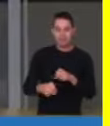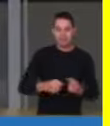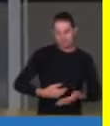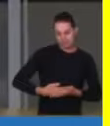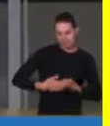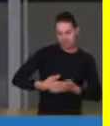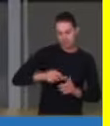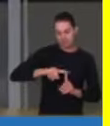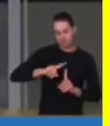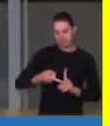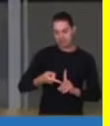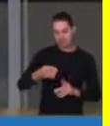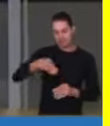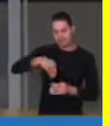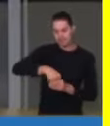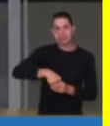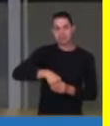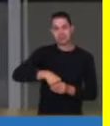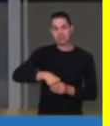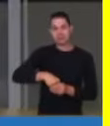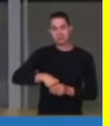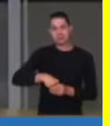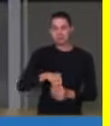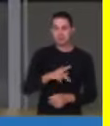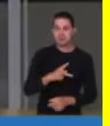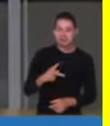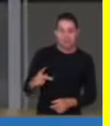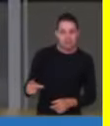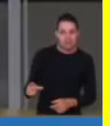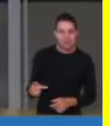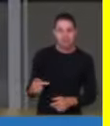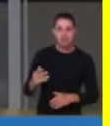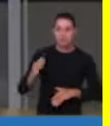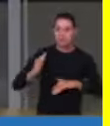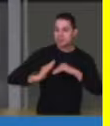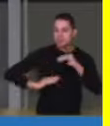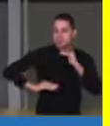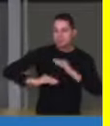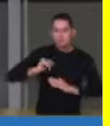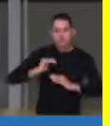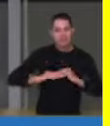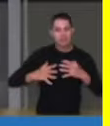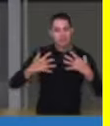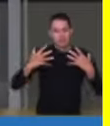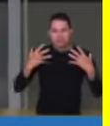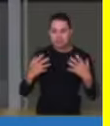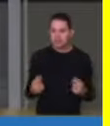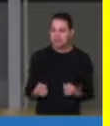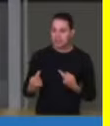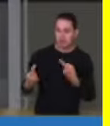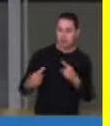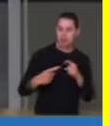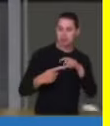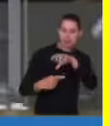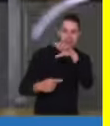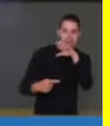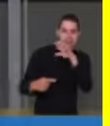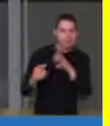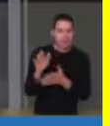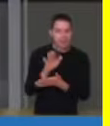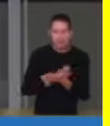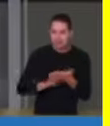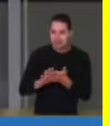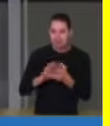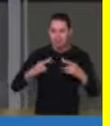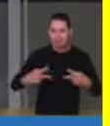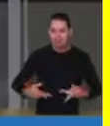na barriga das mães. Senhor presidente, essa prática não é aceita nem contra animais. Hoje, se